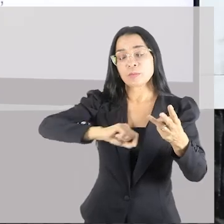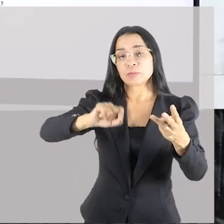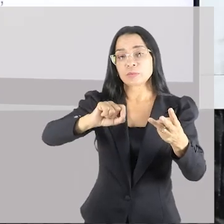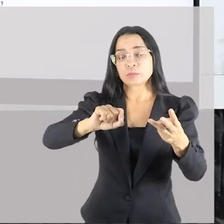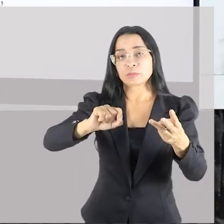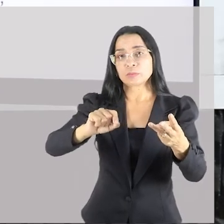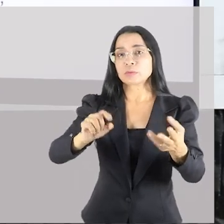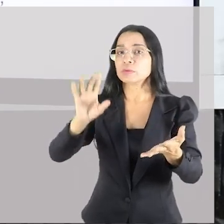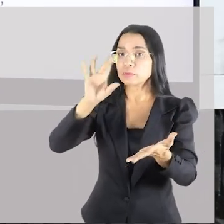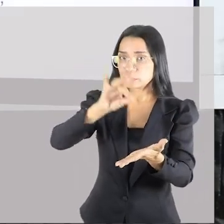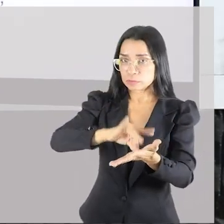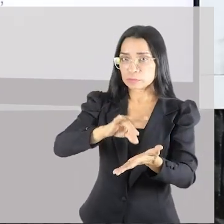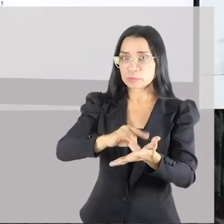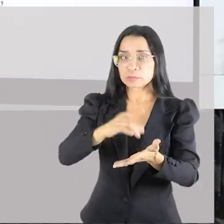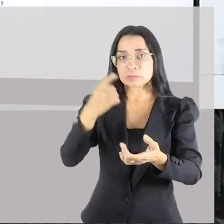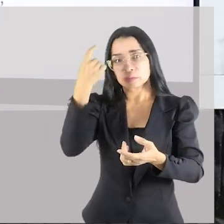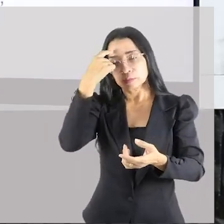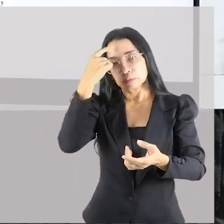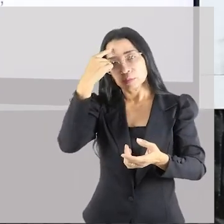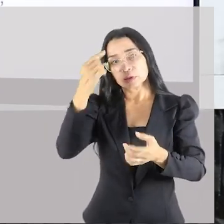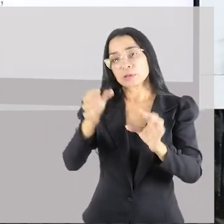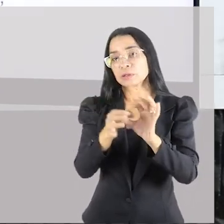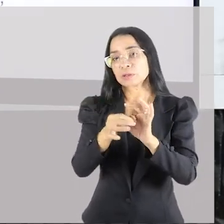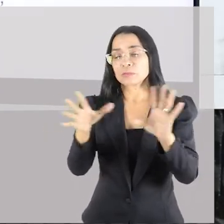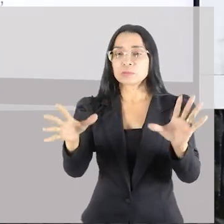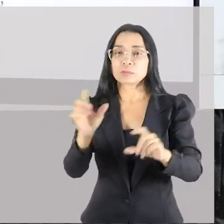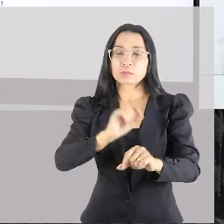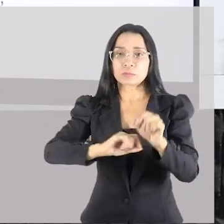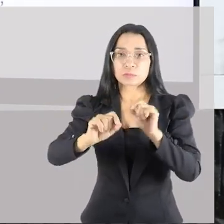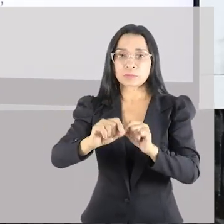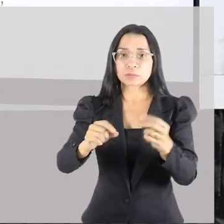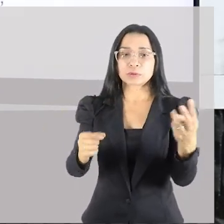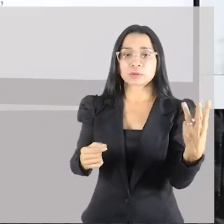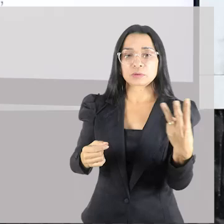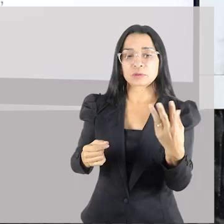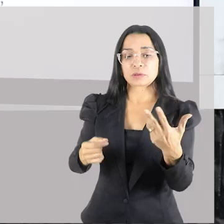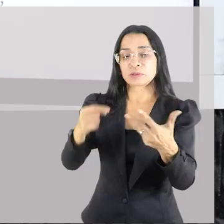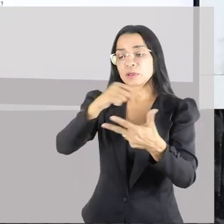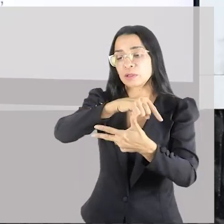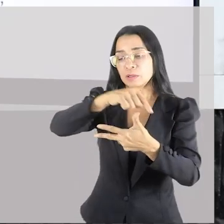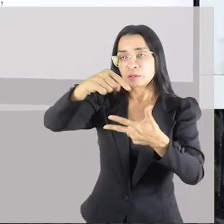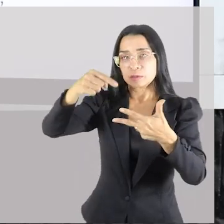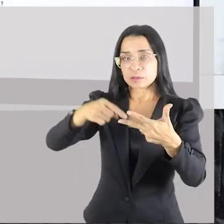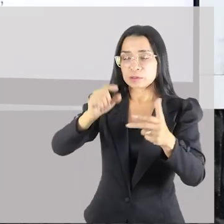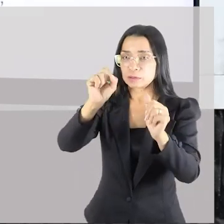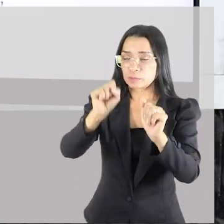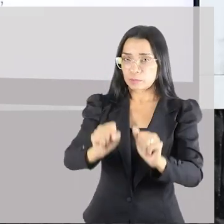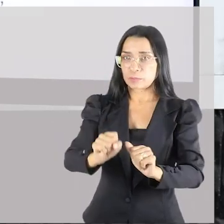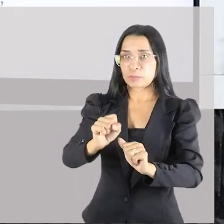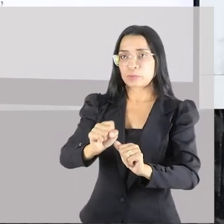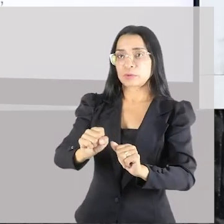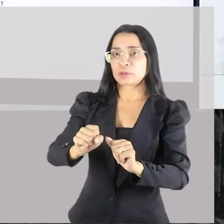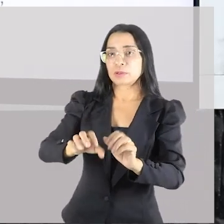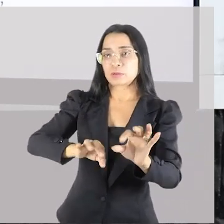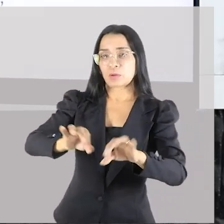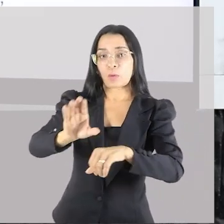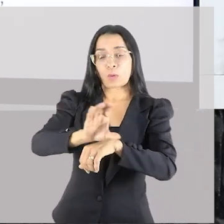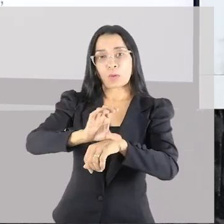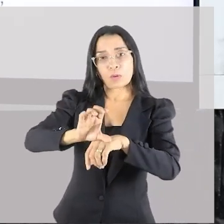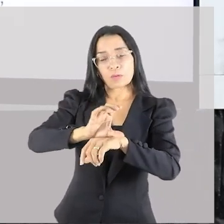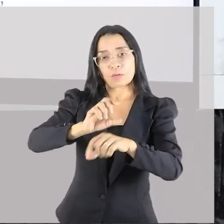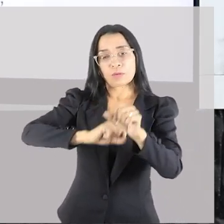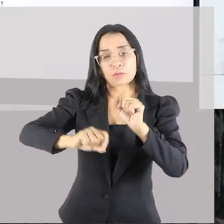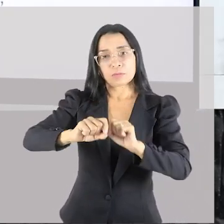De fato, existiam as ideias liberais, porque você tem lá esses 3 poderes constituídos, mas ele era autoritário. E